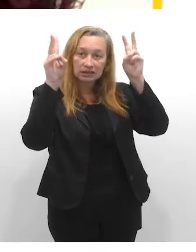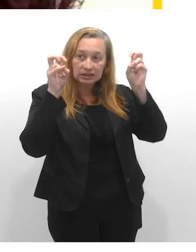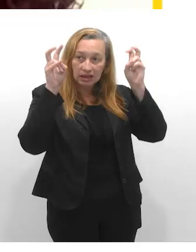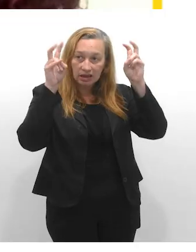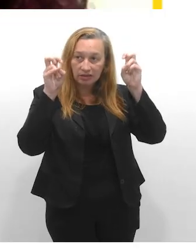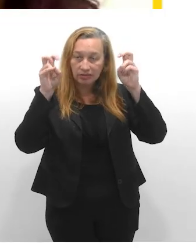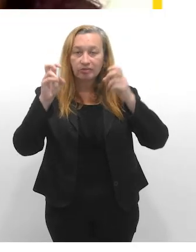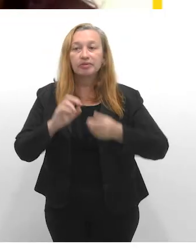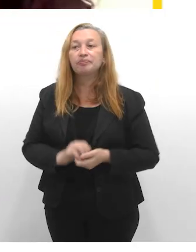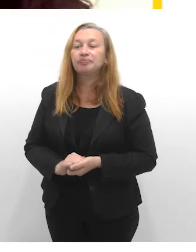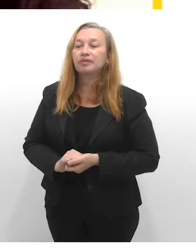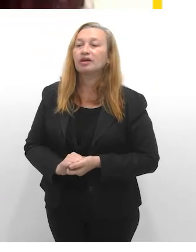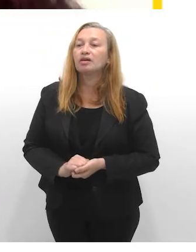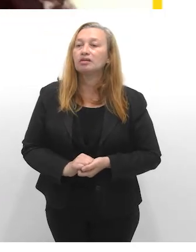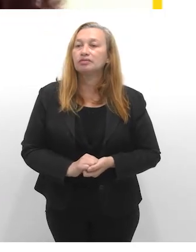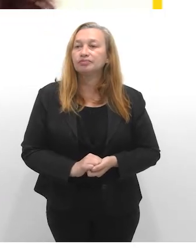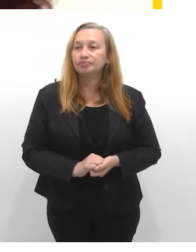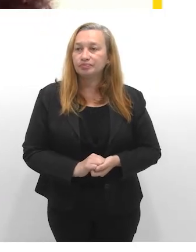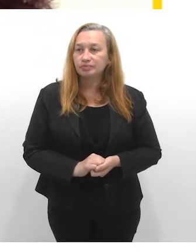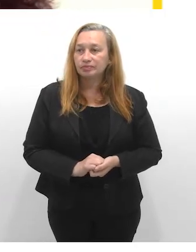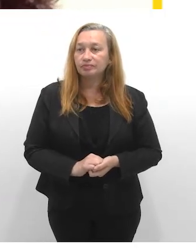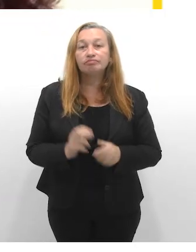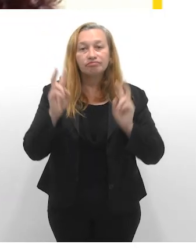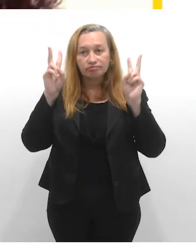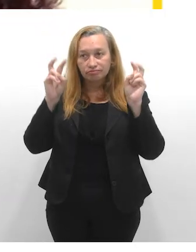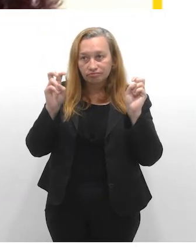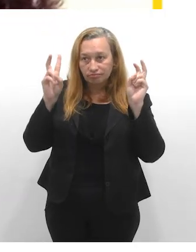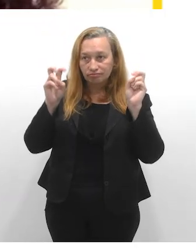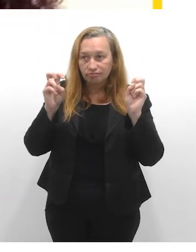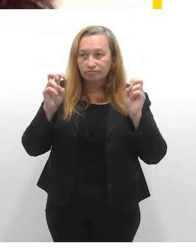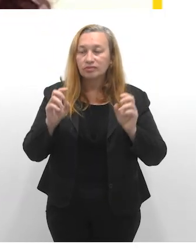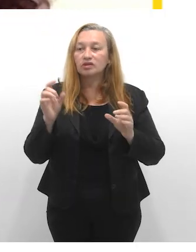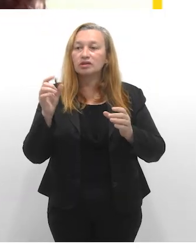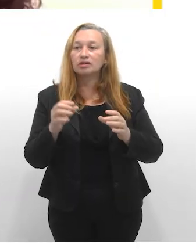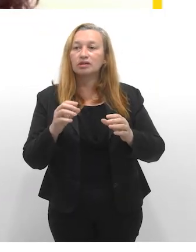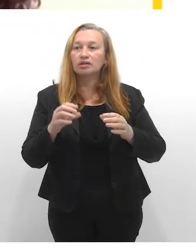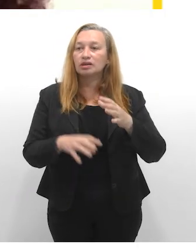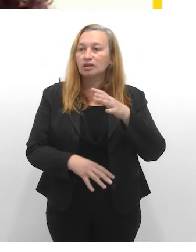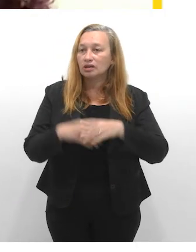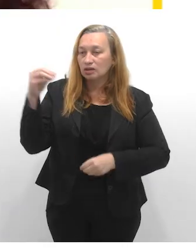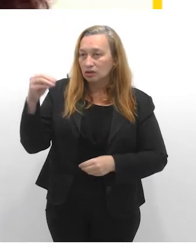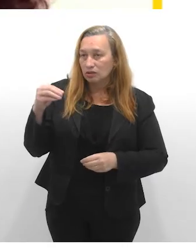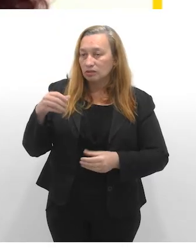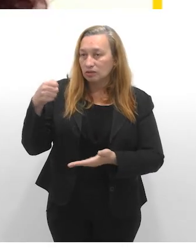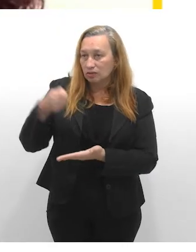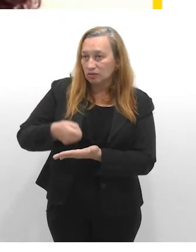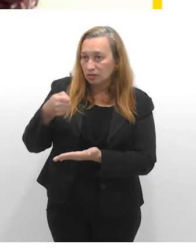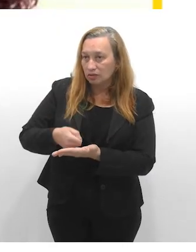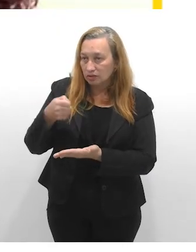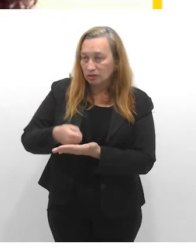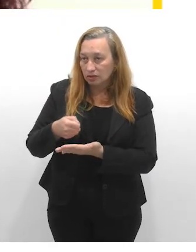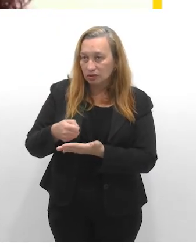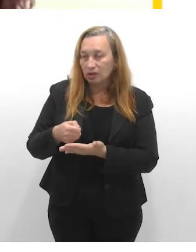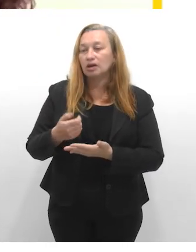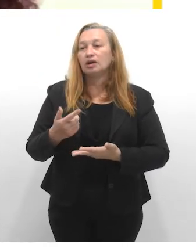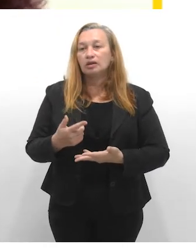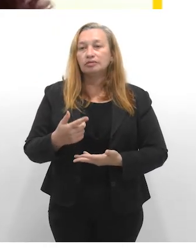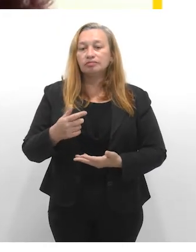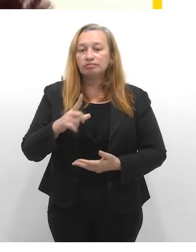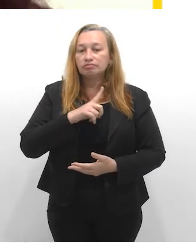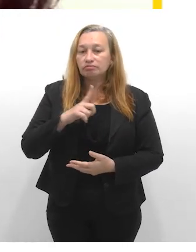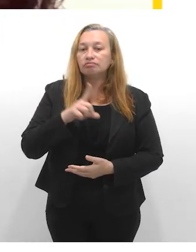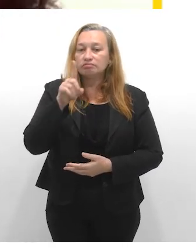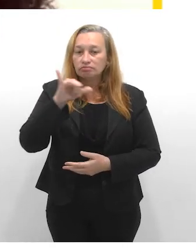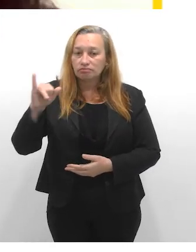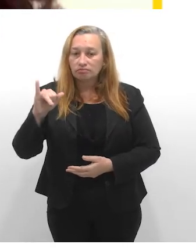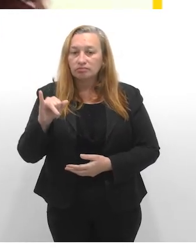ela é completamente aderente, né, à questão do desaparecimento forçado em escala global, e a